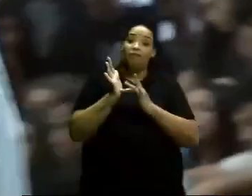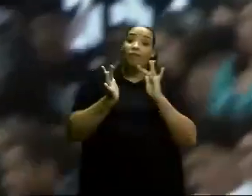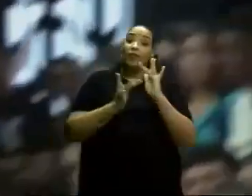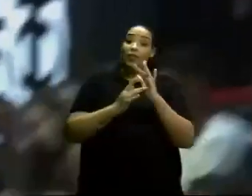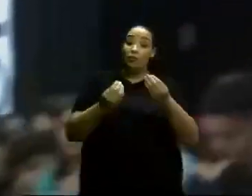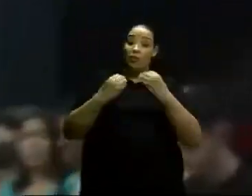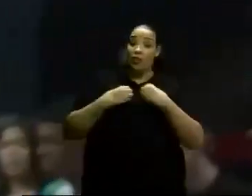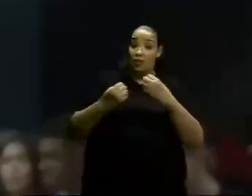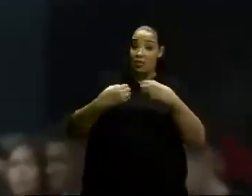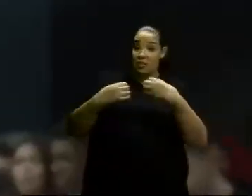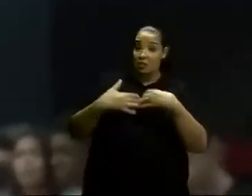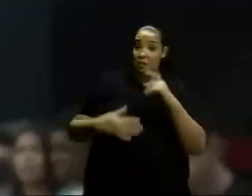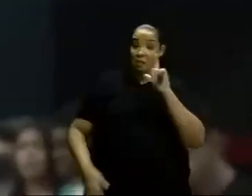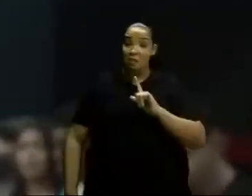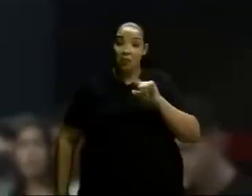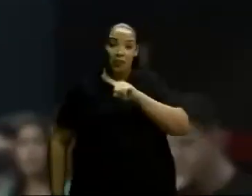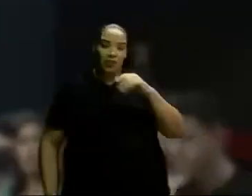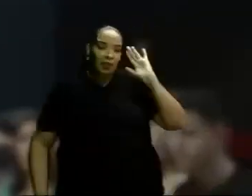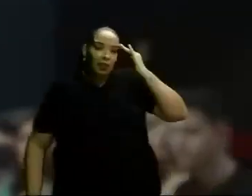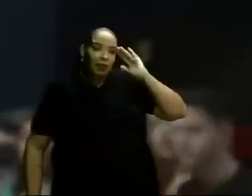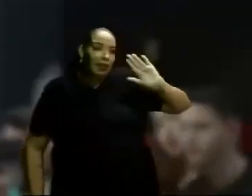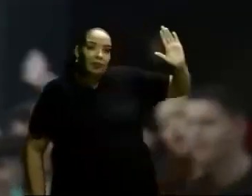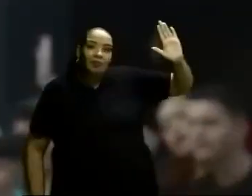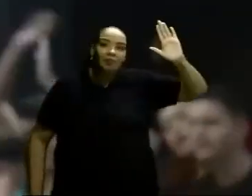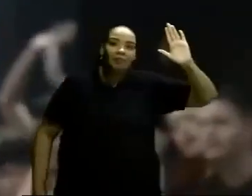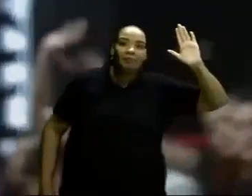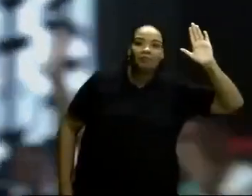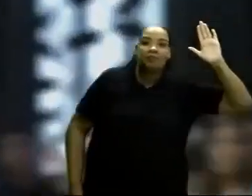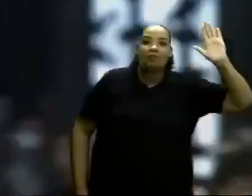dar uma lição impressionante. Quem ainda está comigo, diga eu aqui.